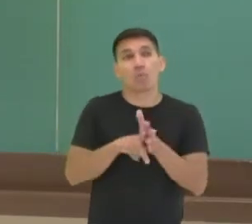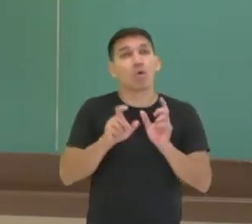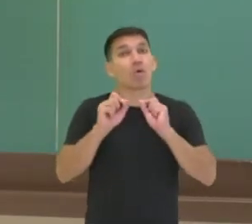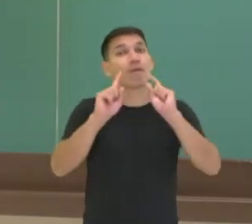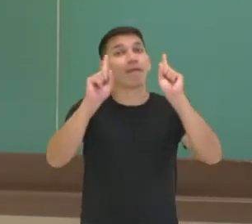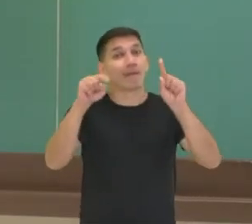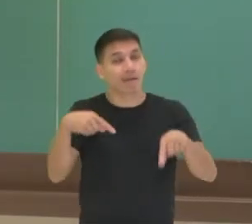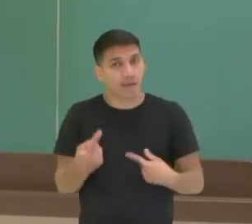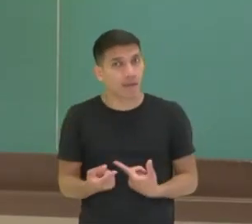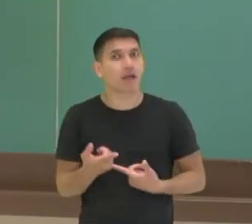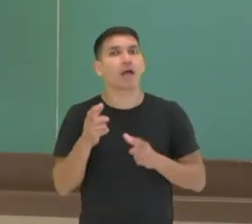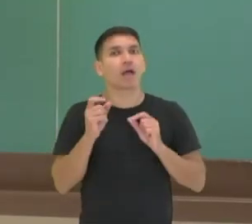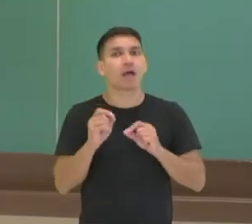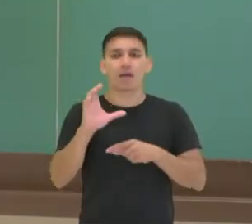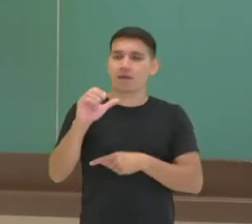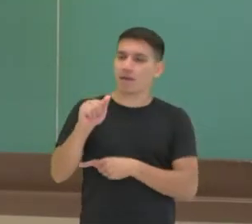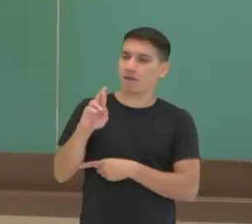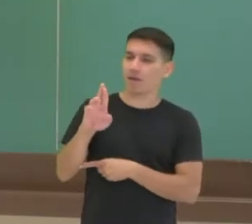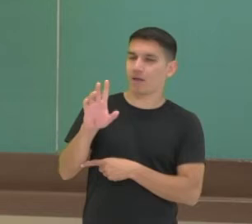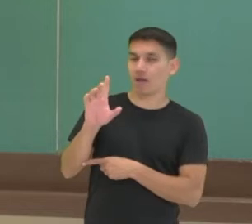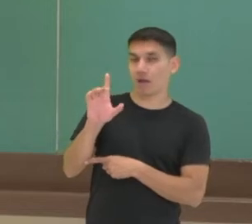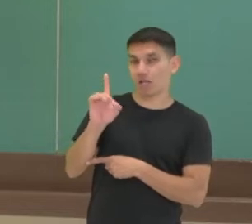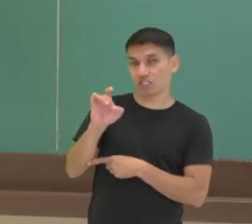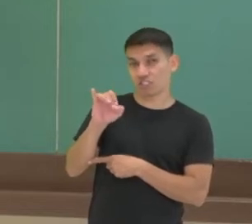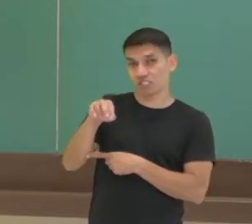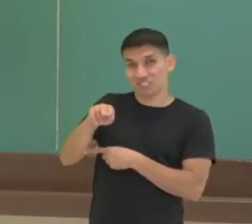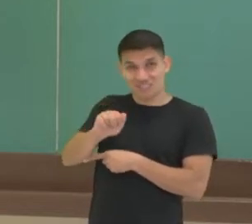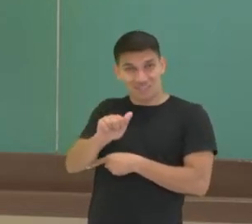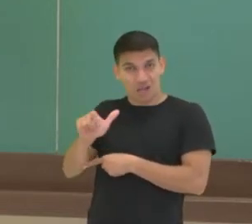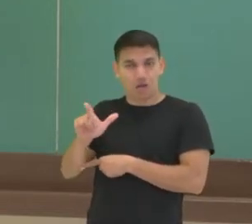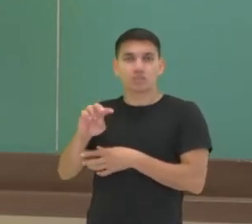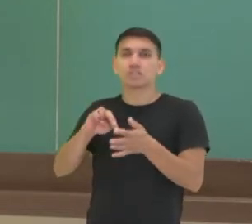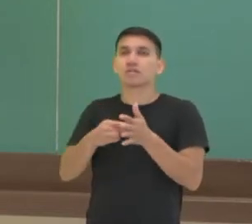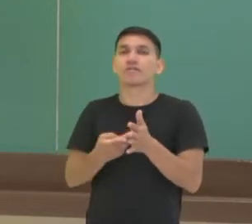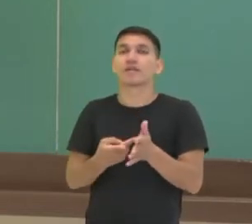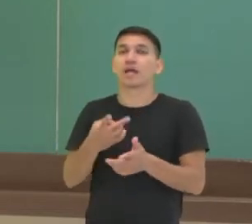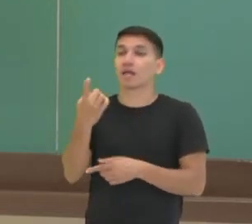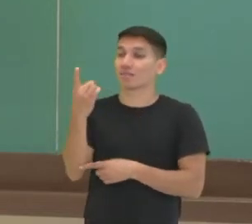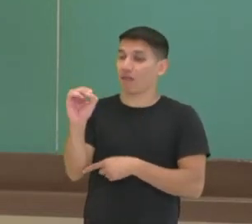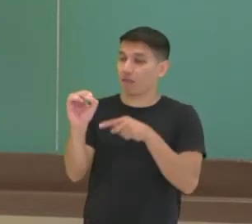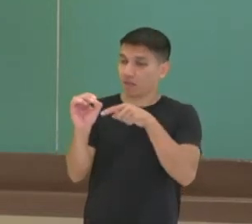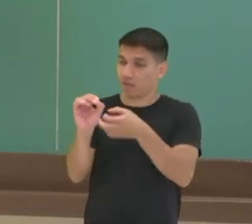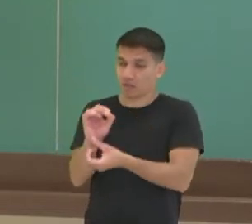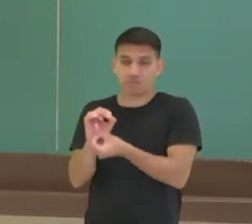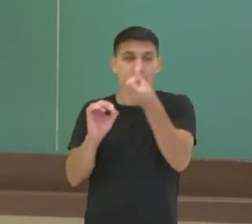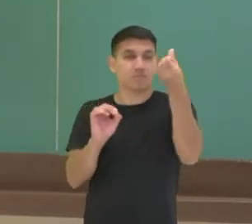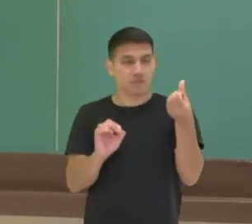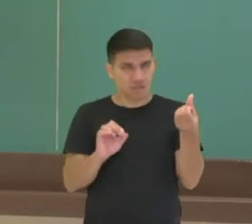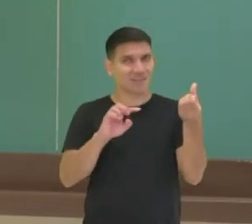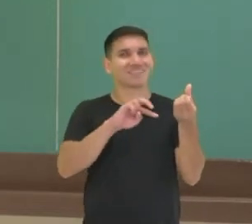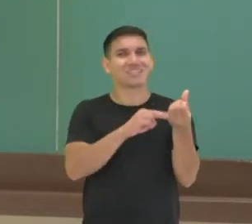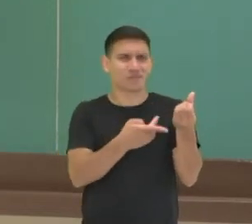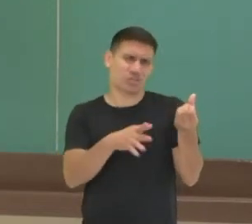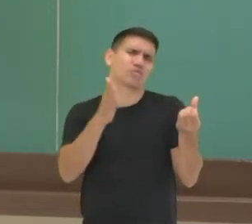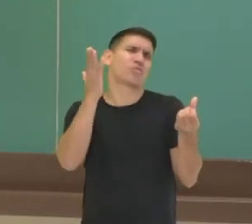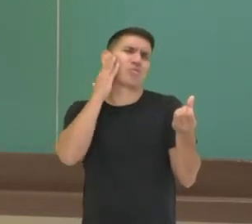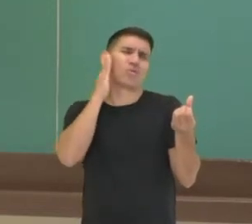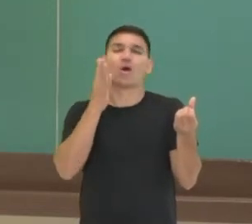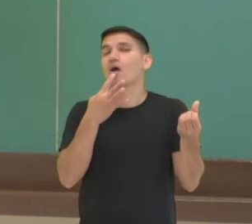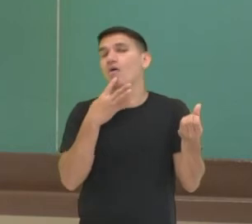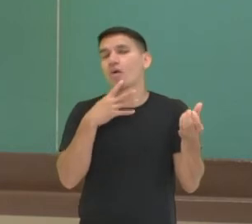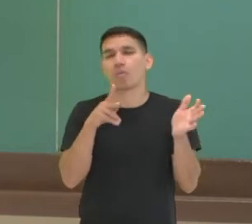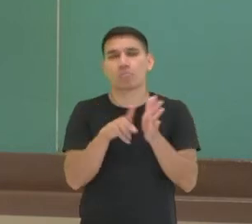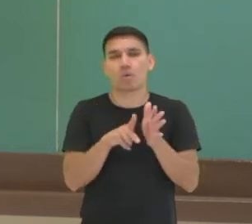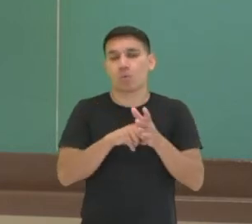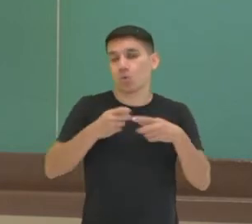numerais cardinais, né? Quando se diz de 6 de cada 10, são os numerais cardinais que vocês se lembram que nós temos ali,